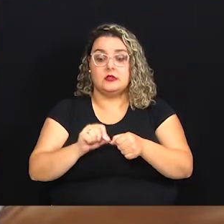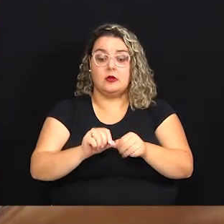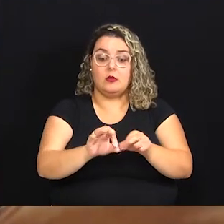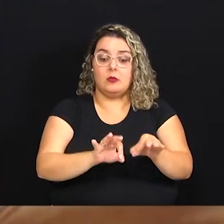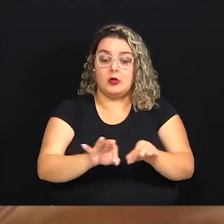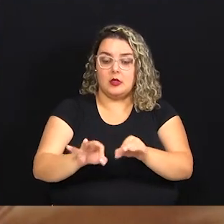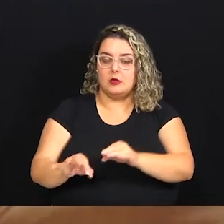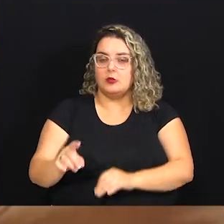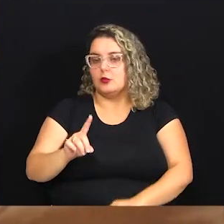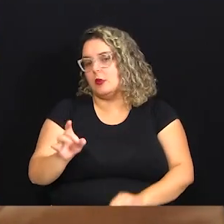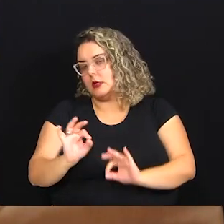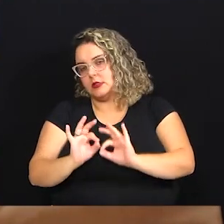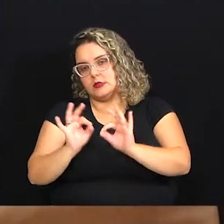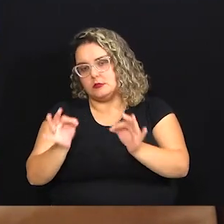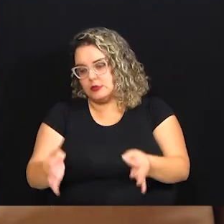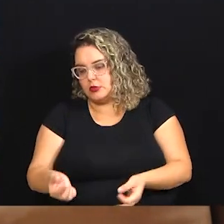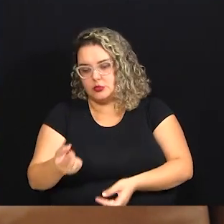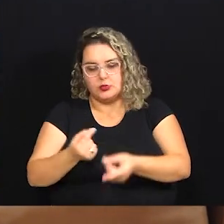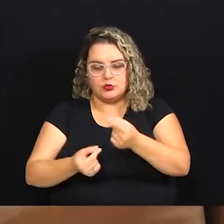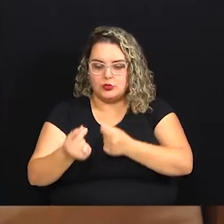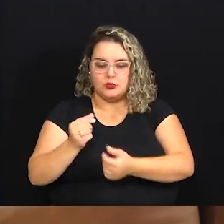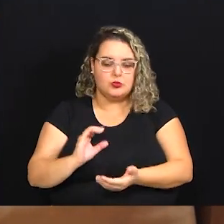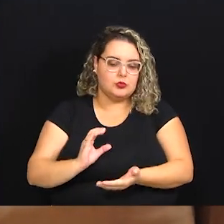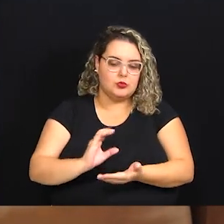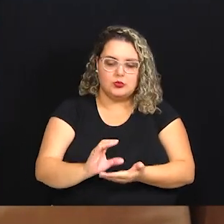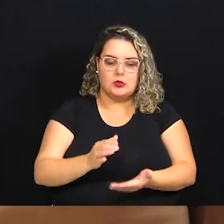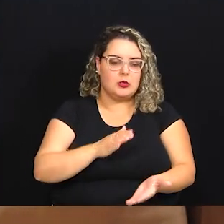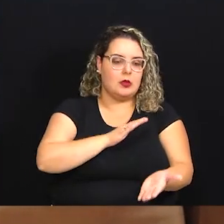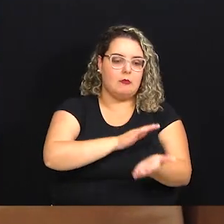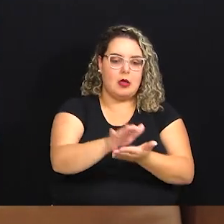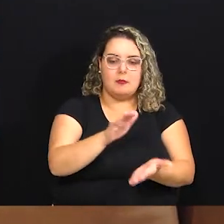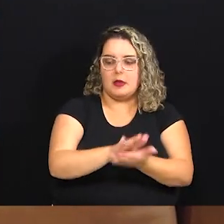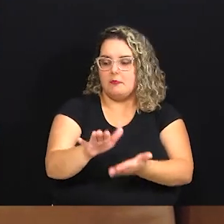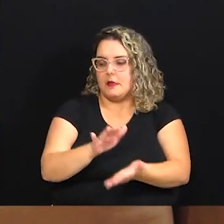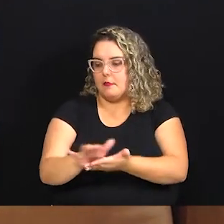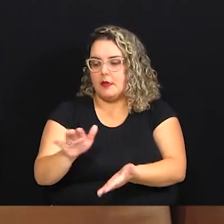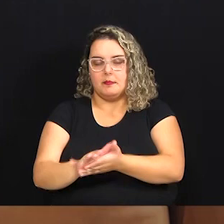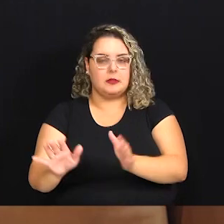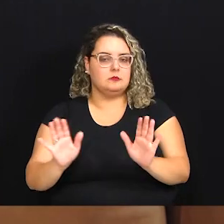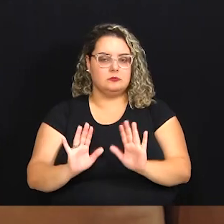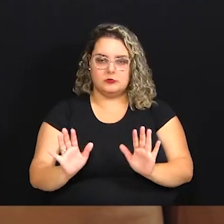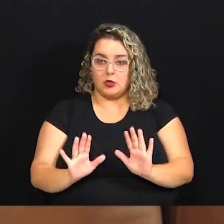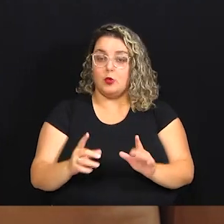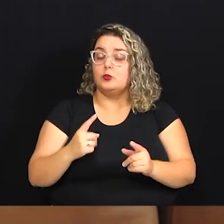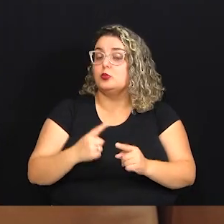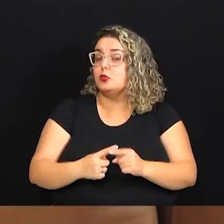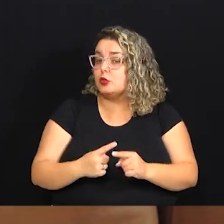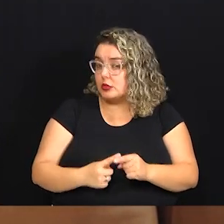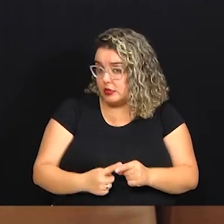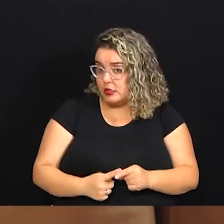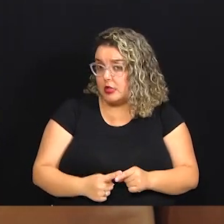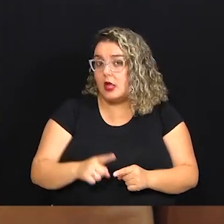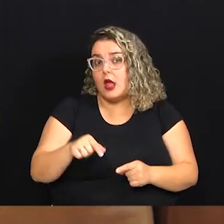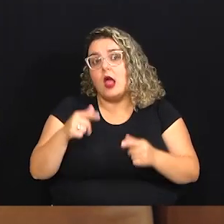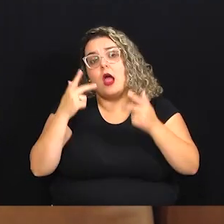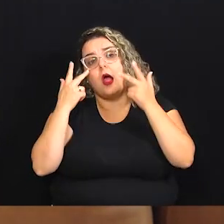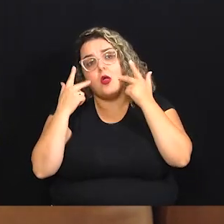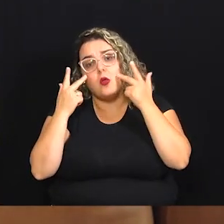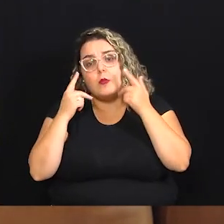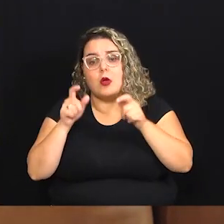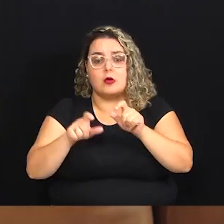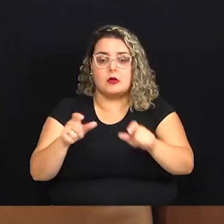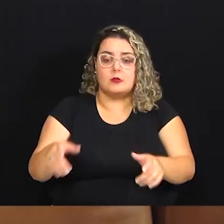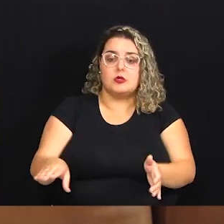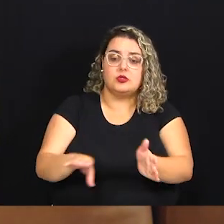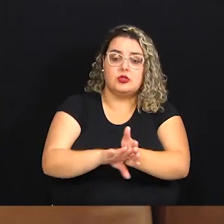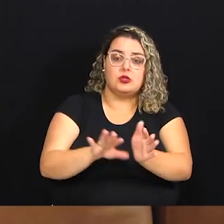fazer um planejamento. Então, não é simplesmente pegar o dinheiro e sair gastando. Mesmo porque é muito comum